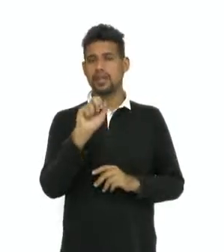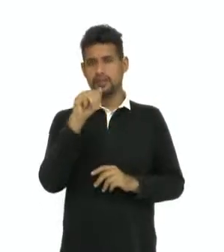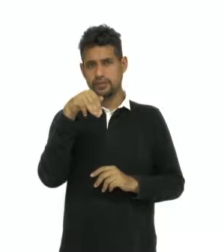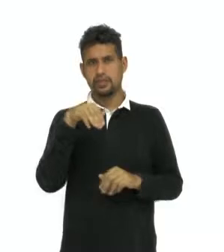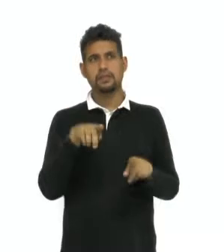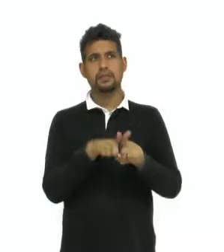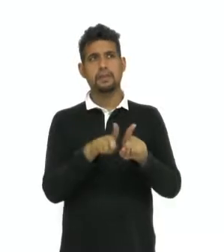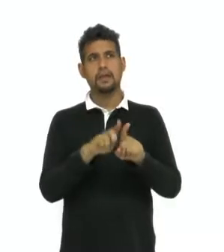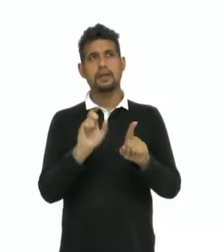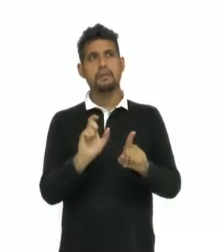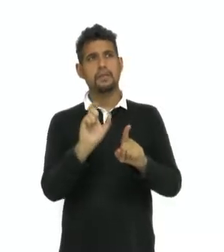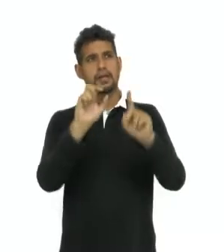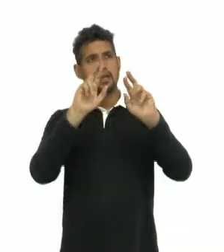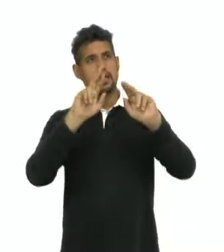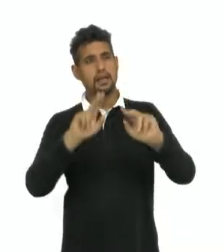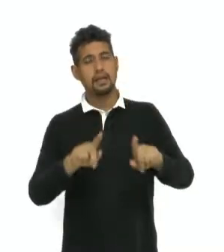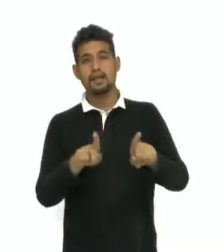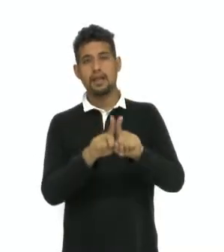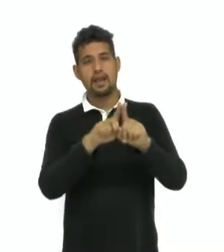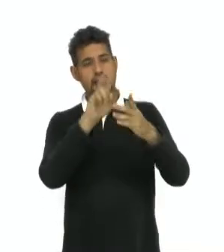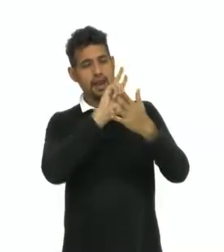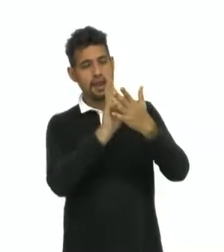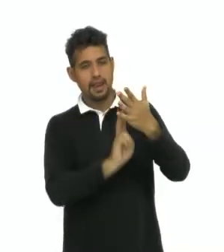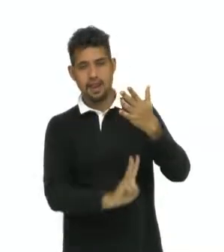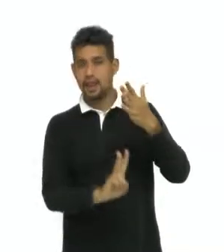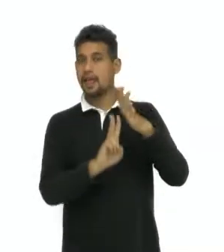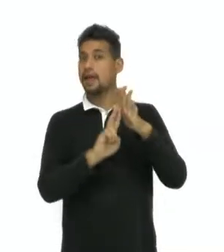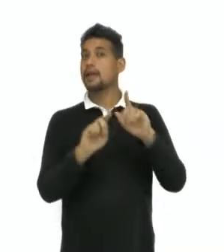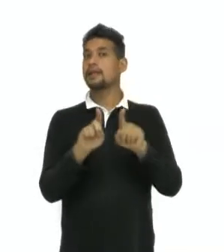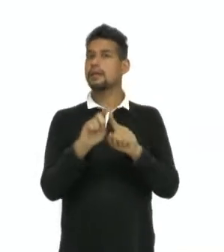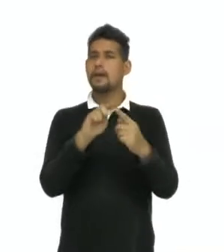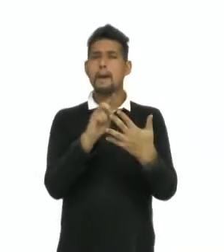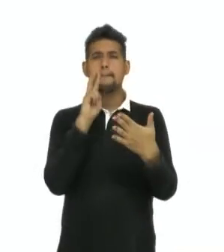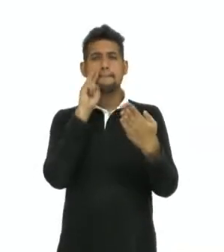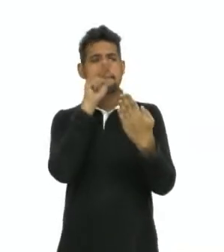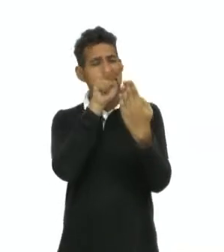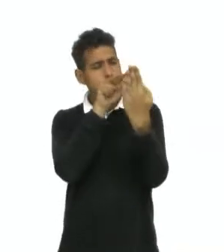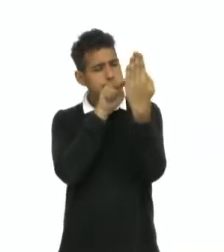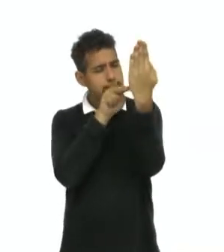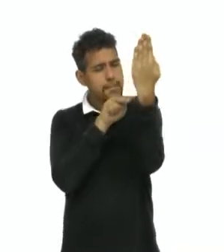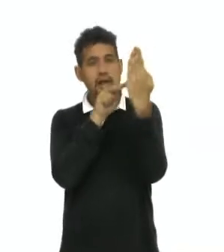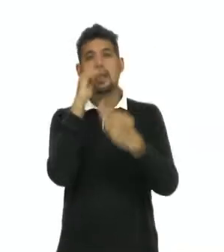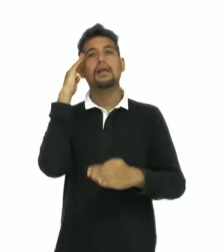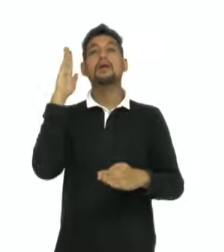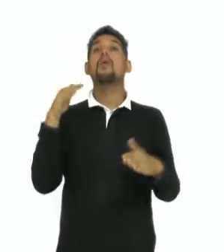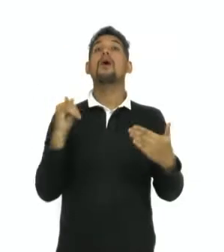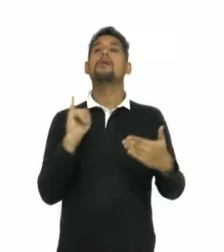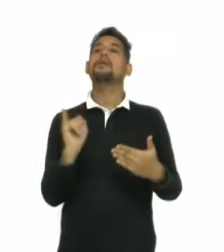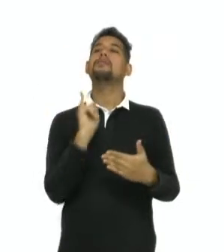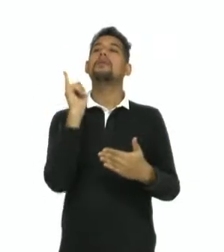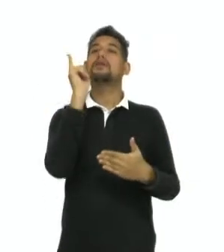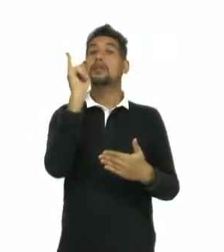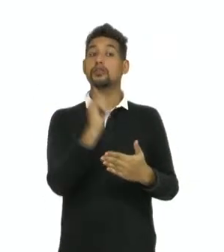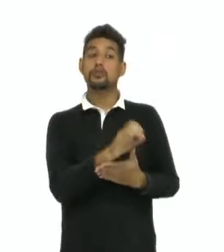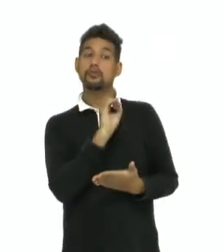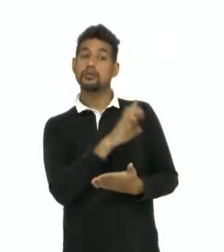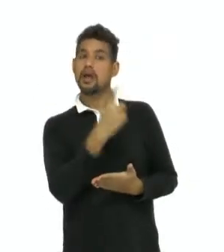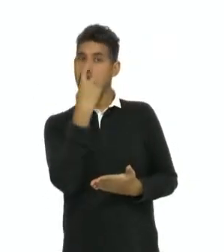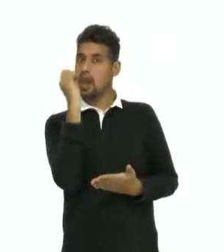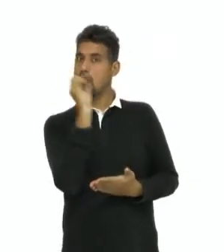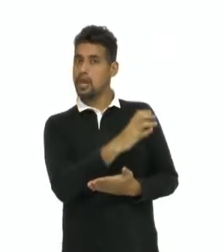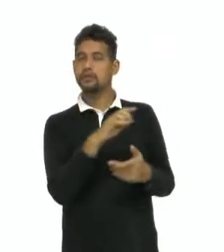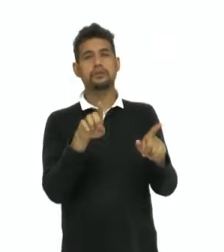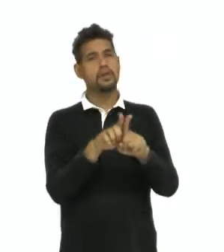mais comuns, realizar a leitura das embalagens de pilhas e baterias, compreender a importância do descarte correto de